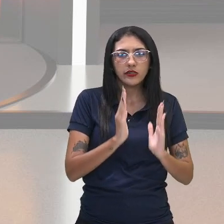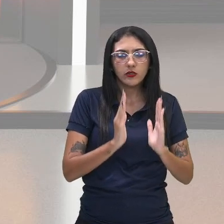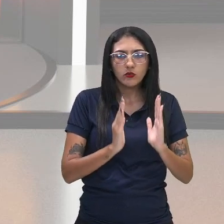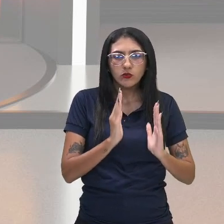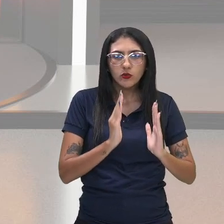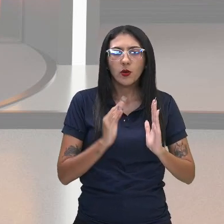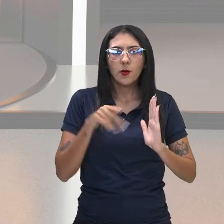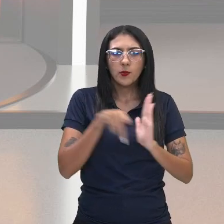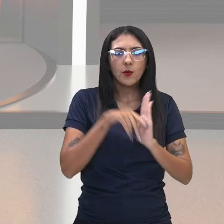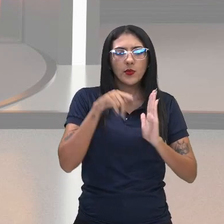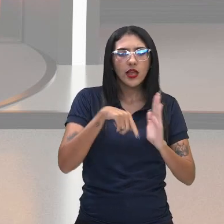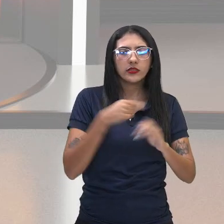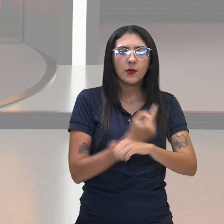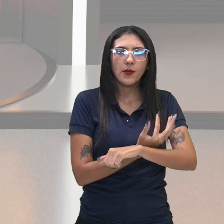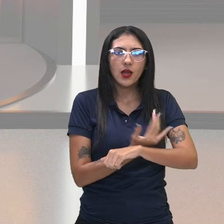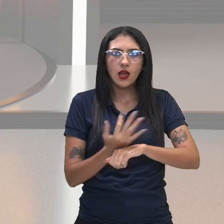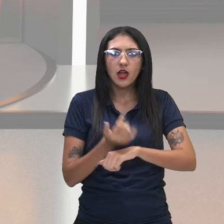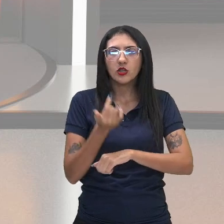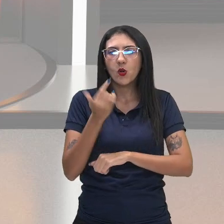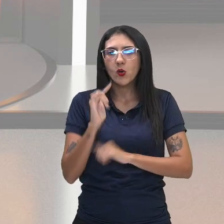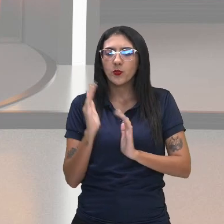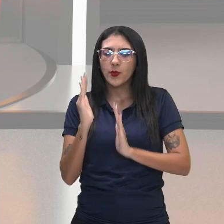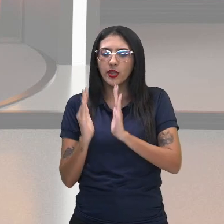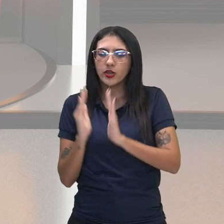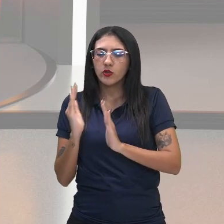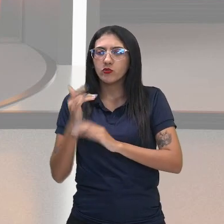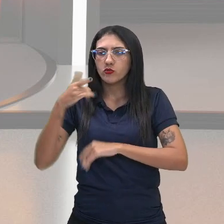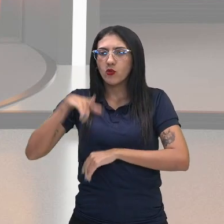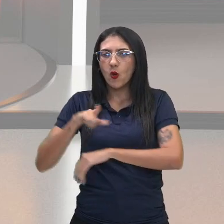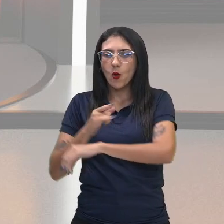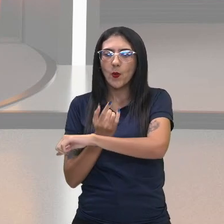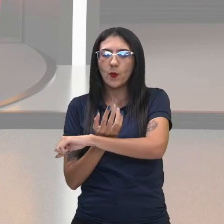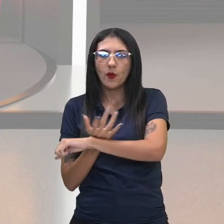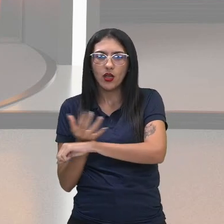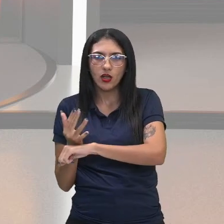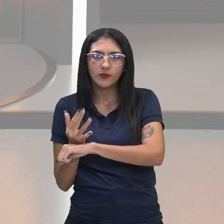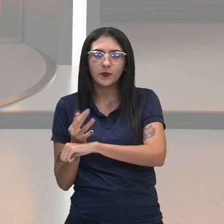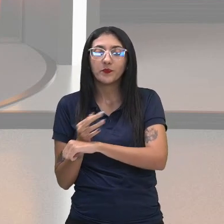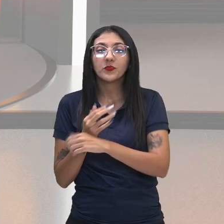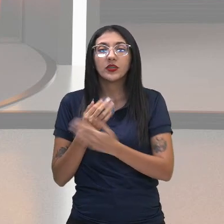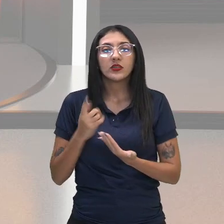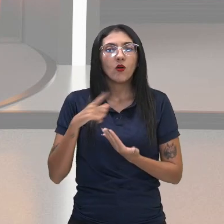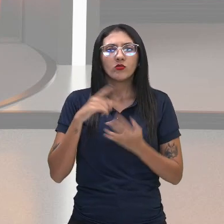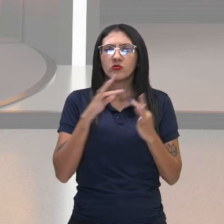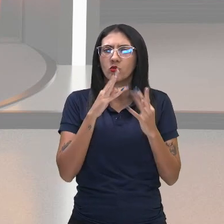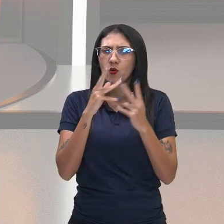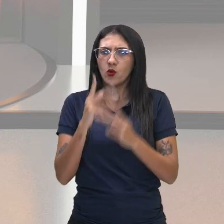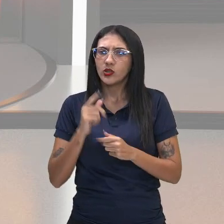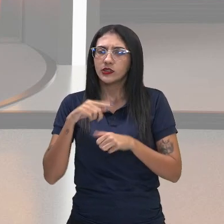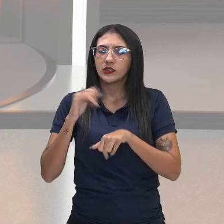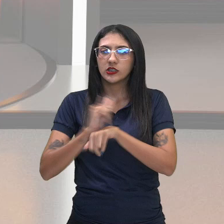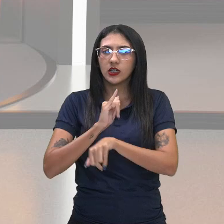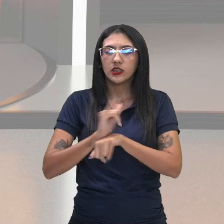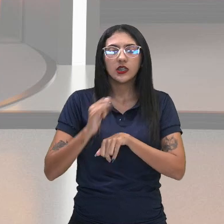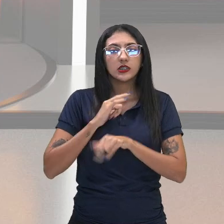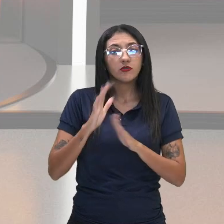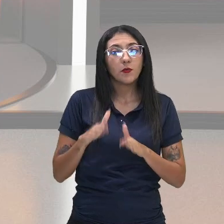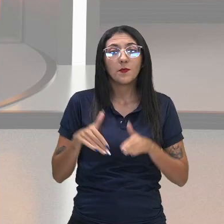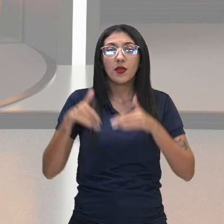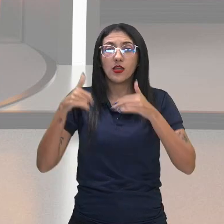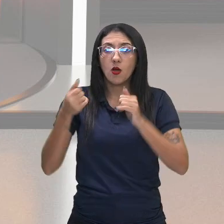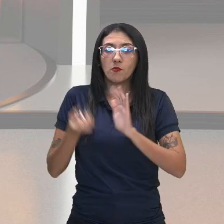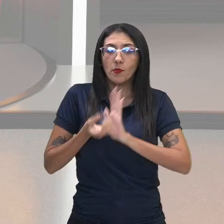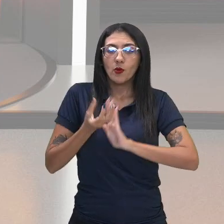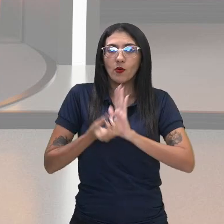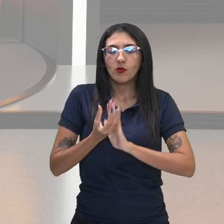você planta de novo e assim por diante, tá bom? E isso tudo, então, vai fazer com que se aumente a produtividade dos